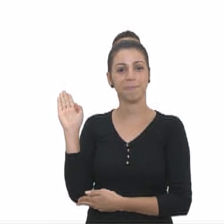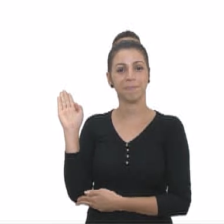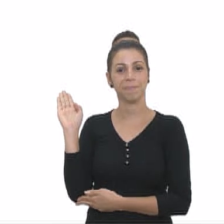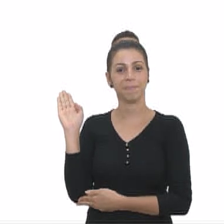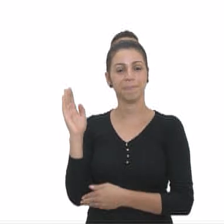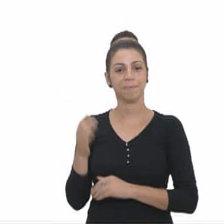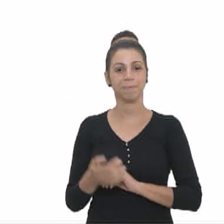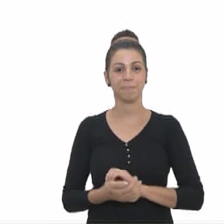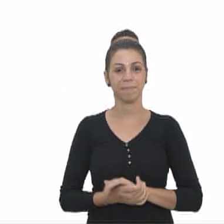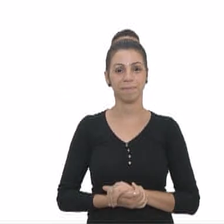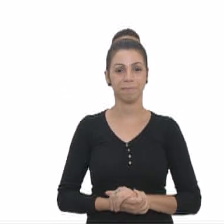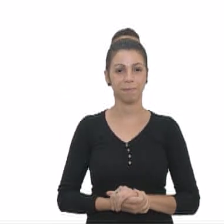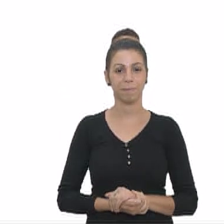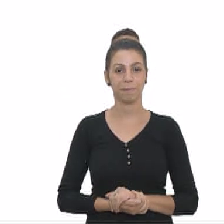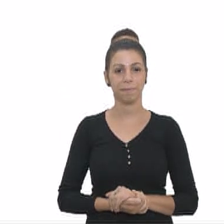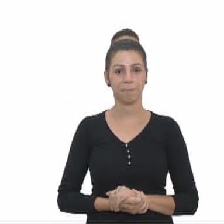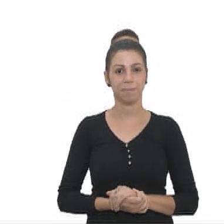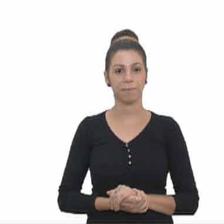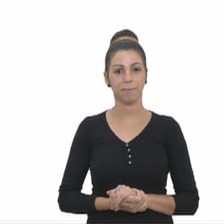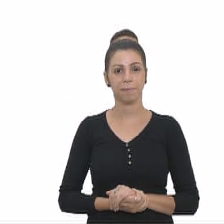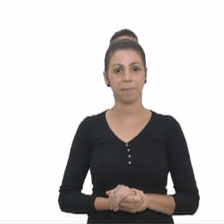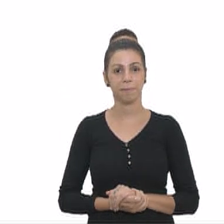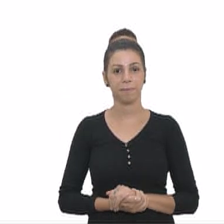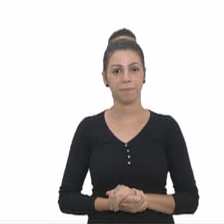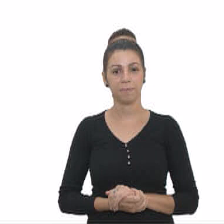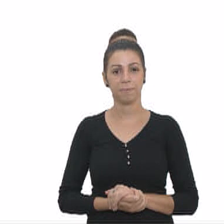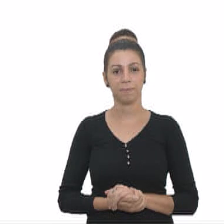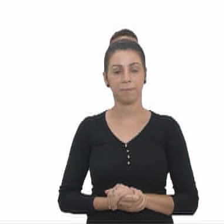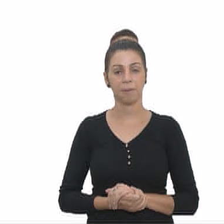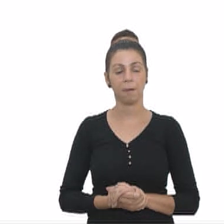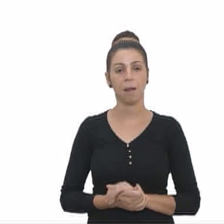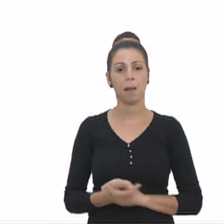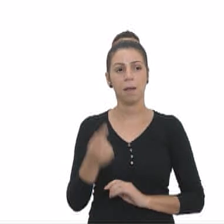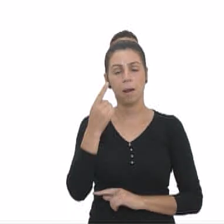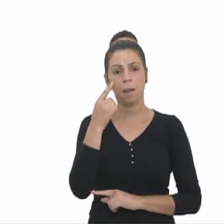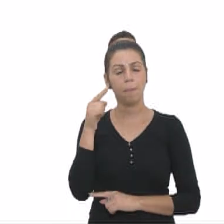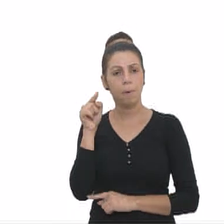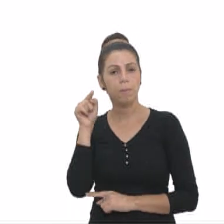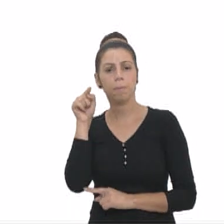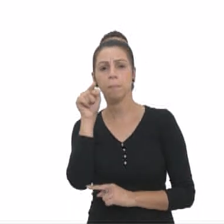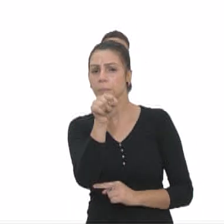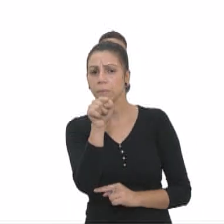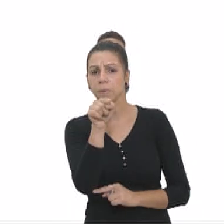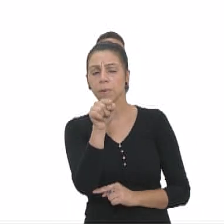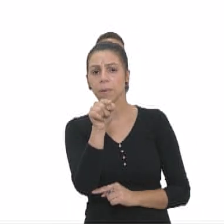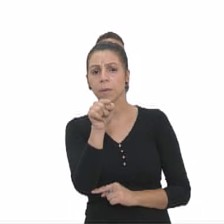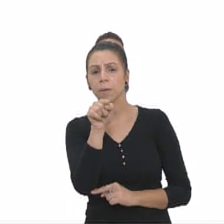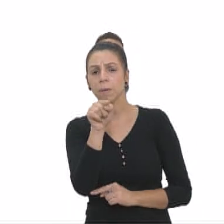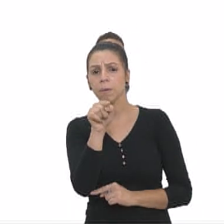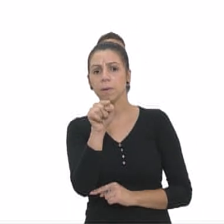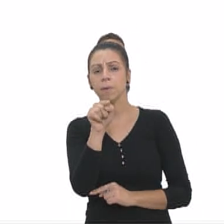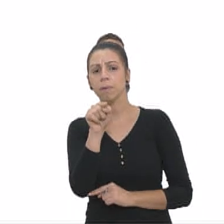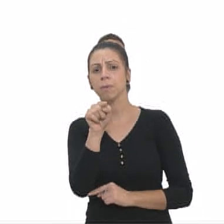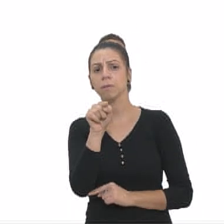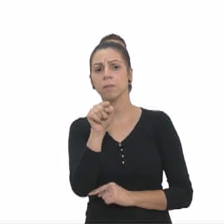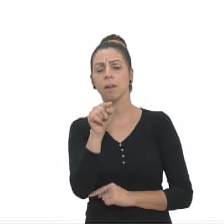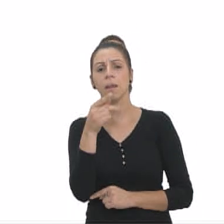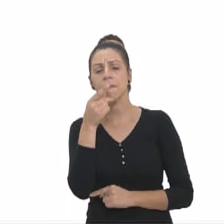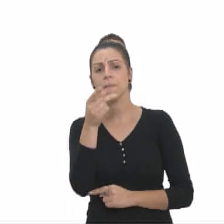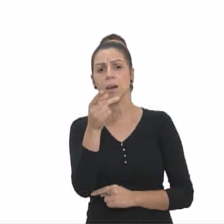te detengas, anda. E daí ele aponta para você e diz, no te